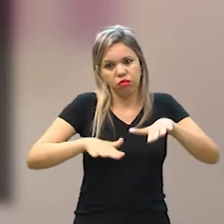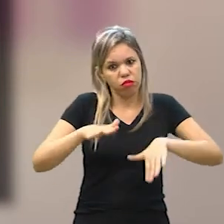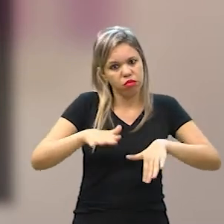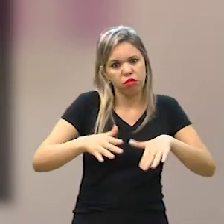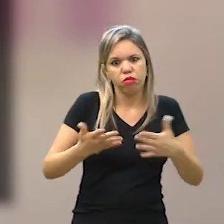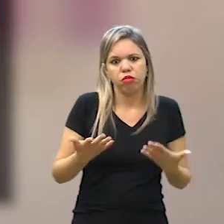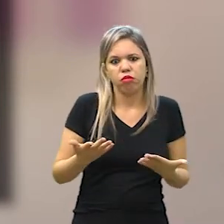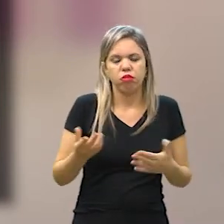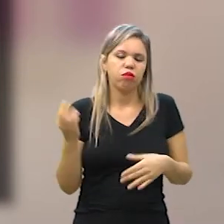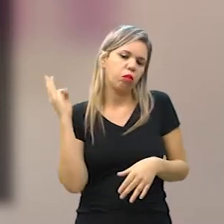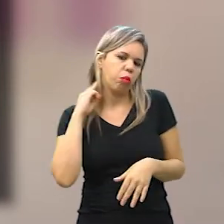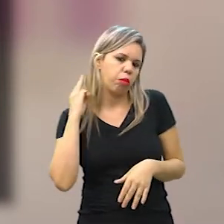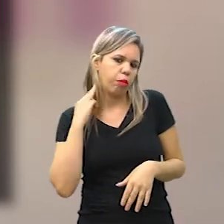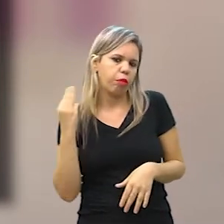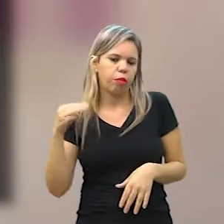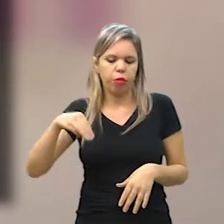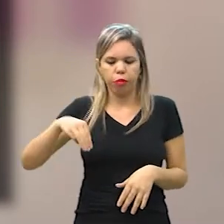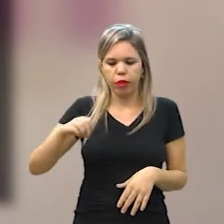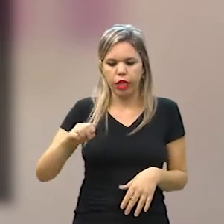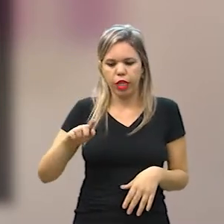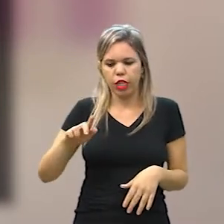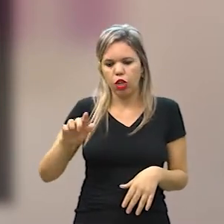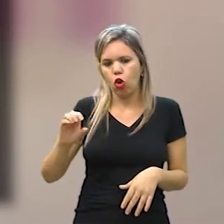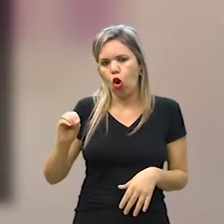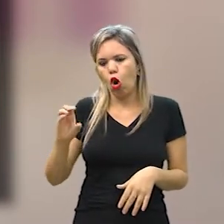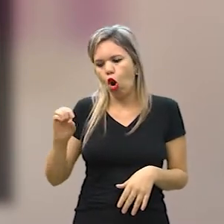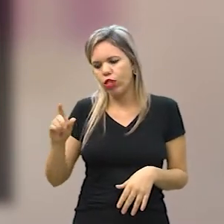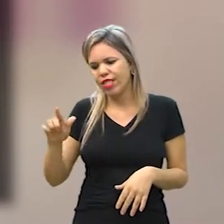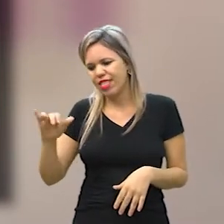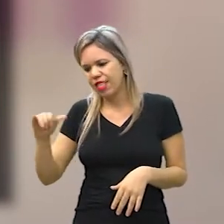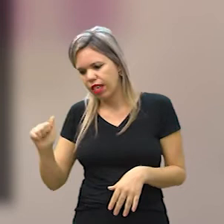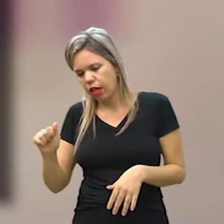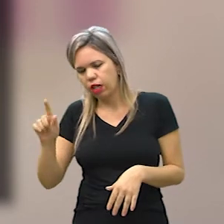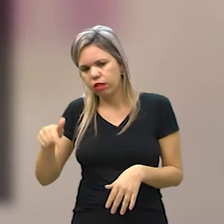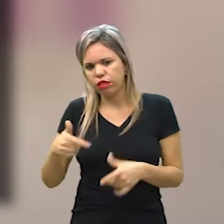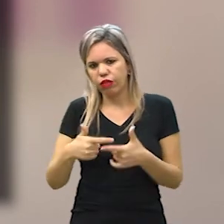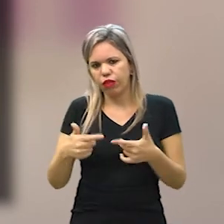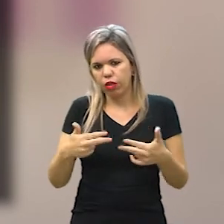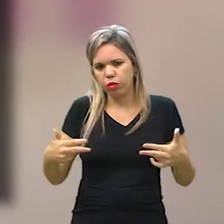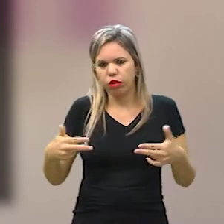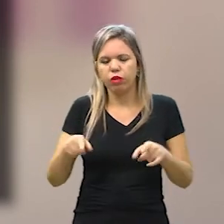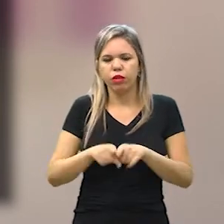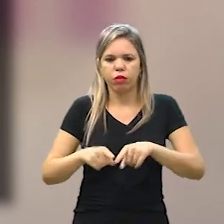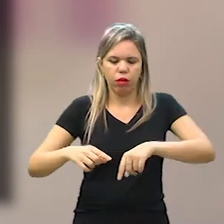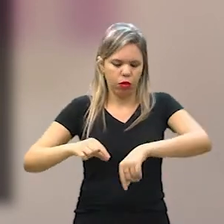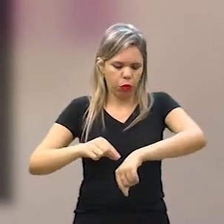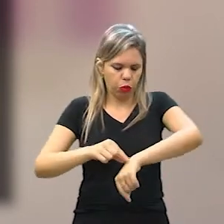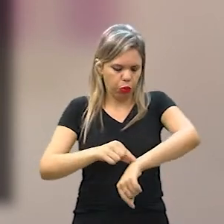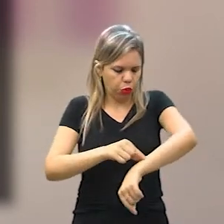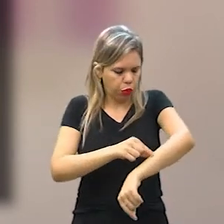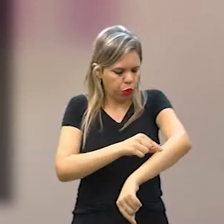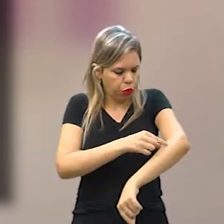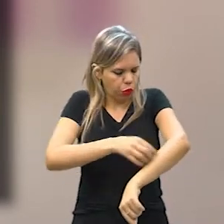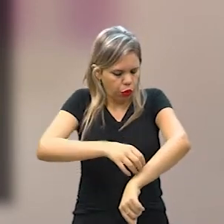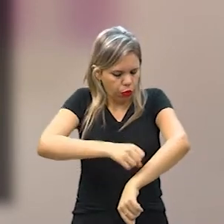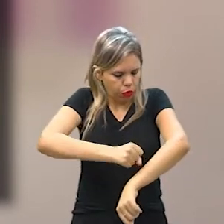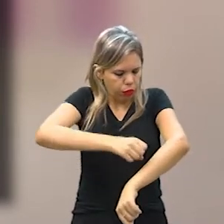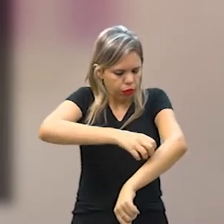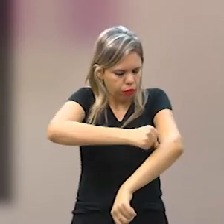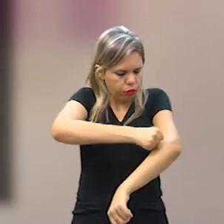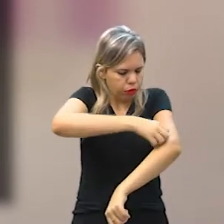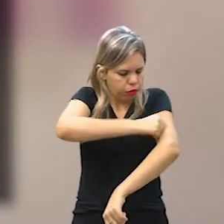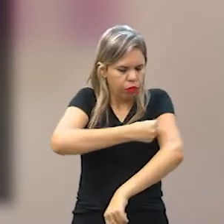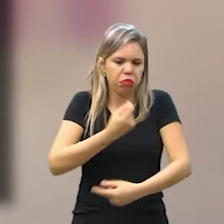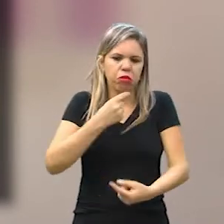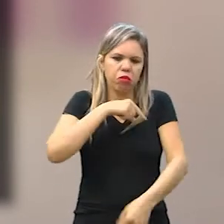Porque a meningite meningocócica causa os trombos que causam vasoclusão, né? Então, os membros não